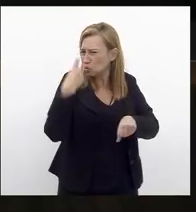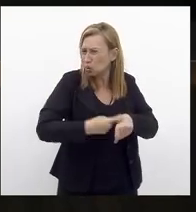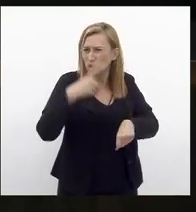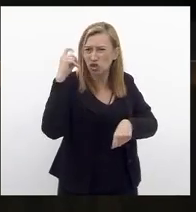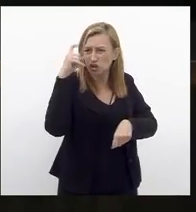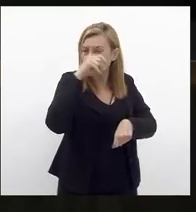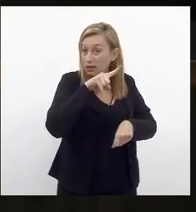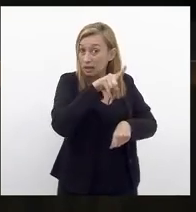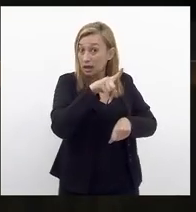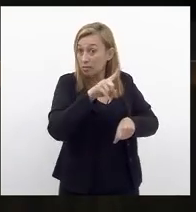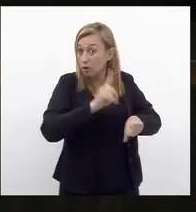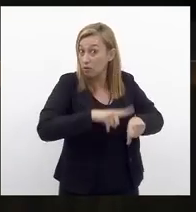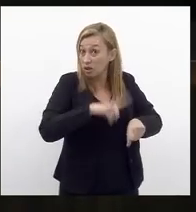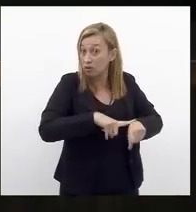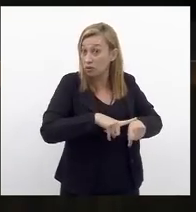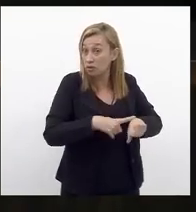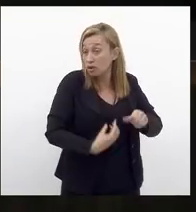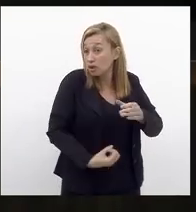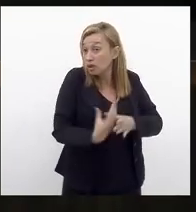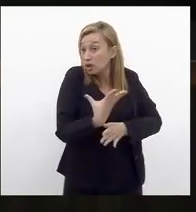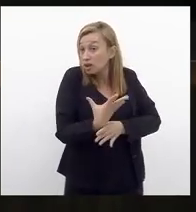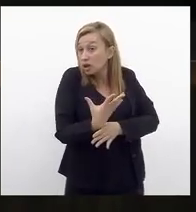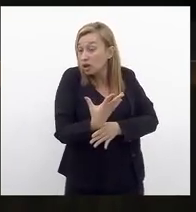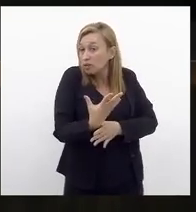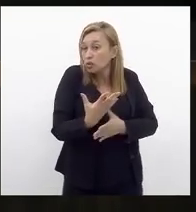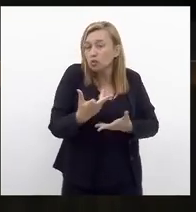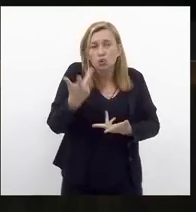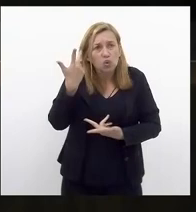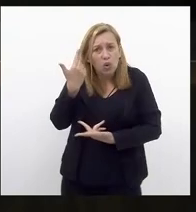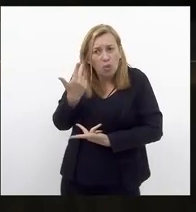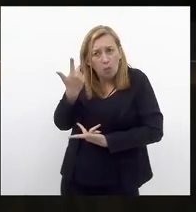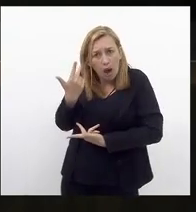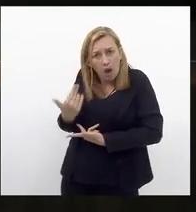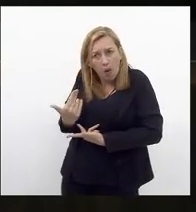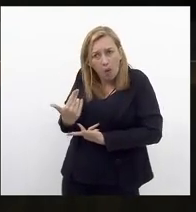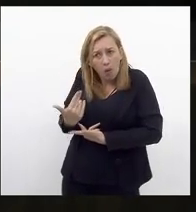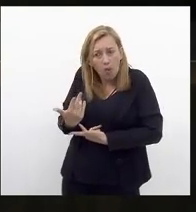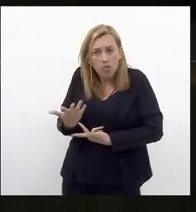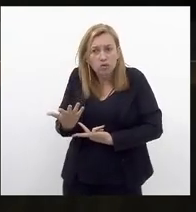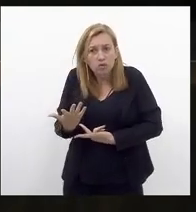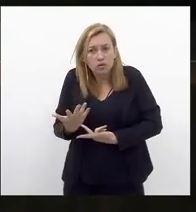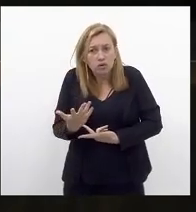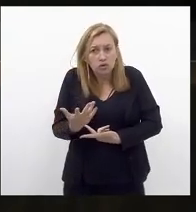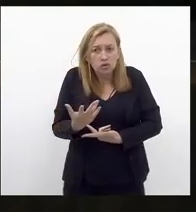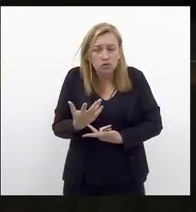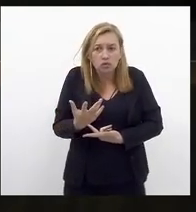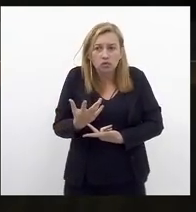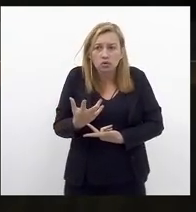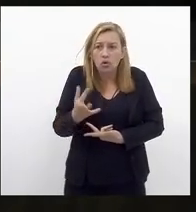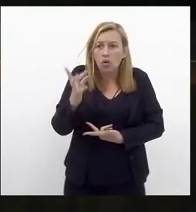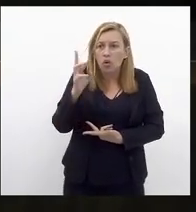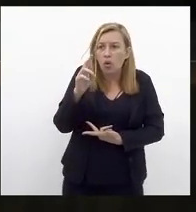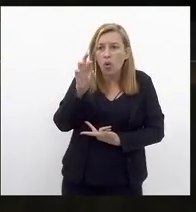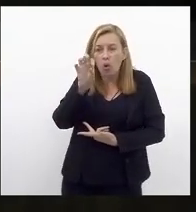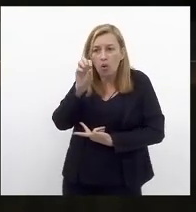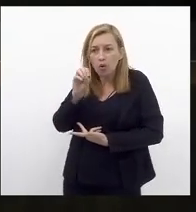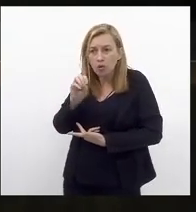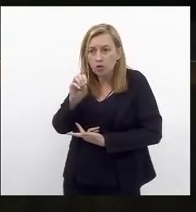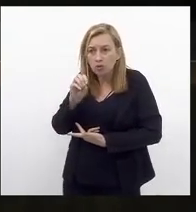naquele momento fizemos no popular rolo compressor